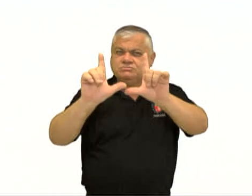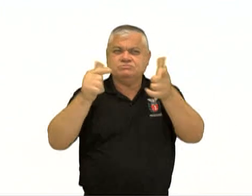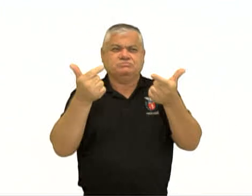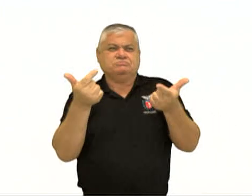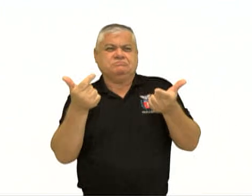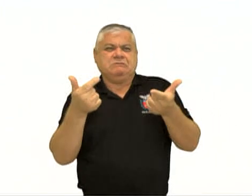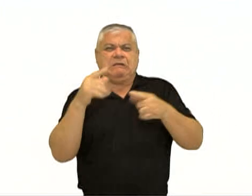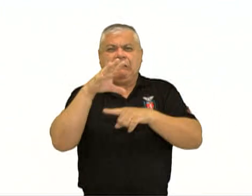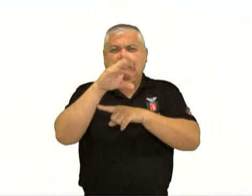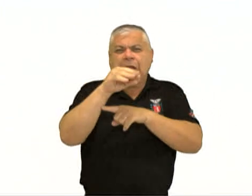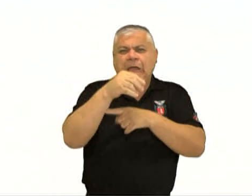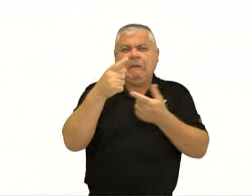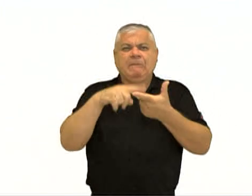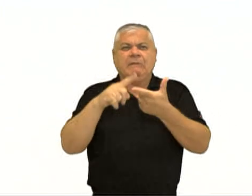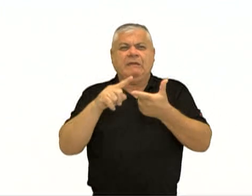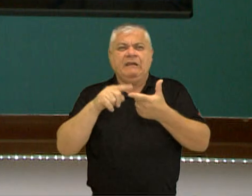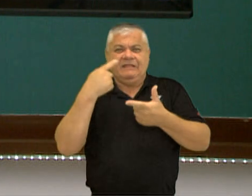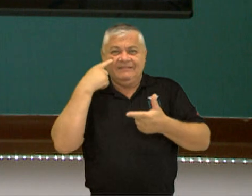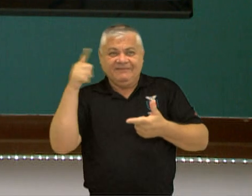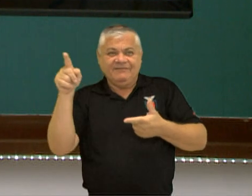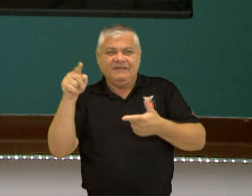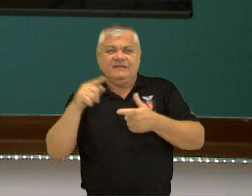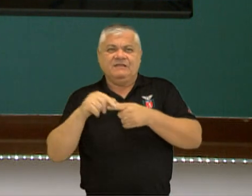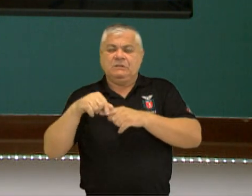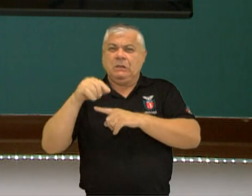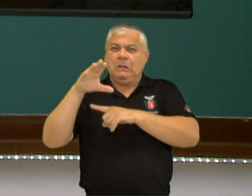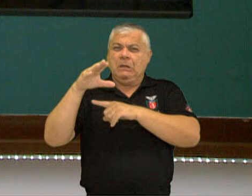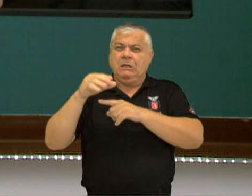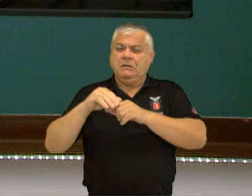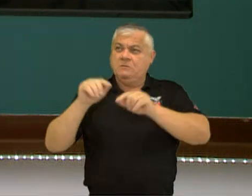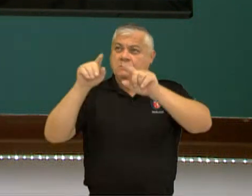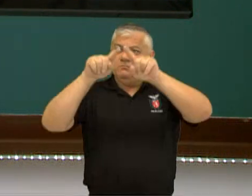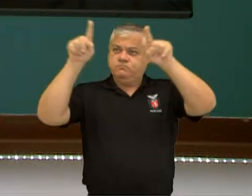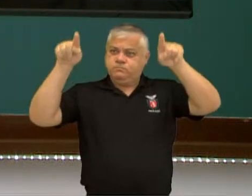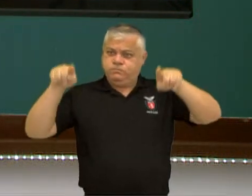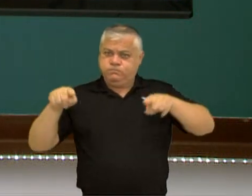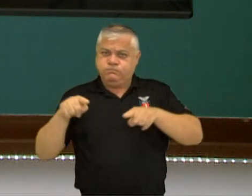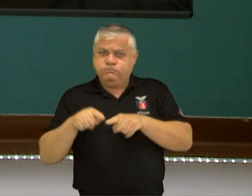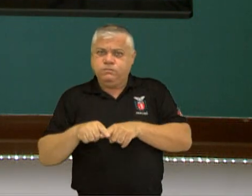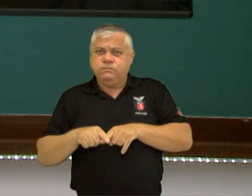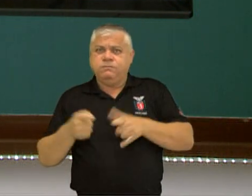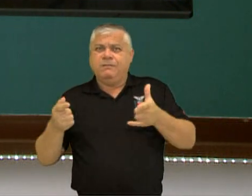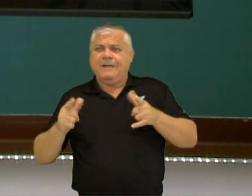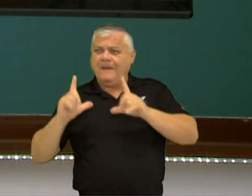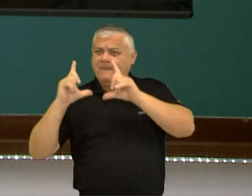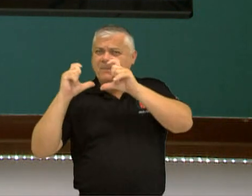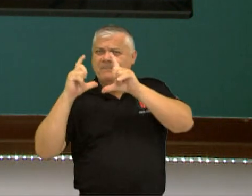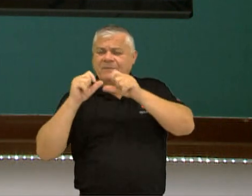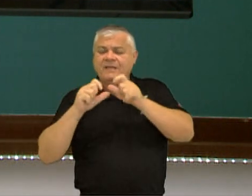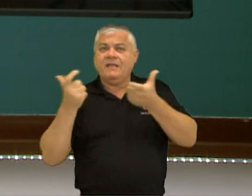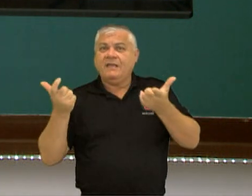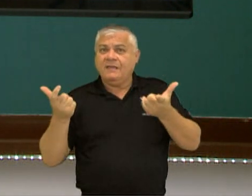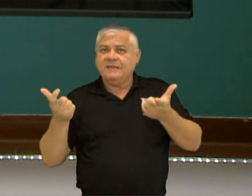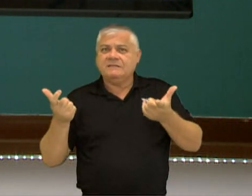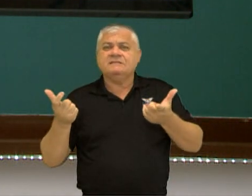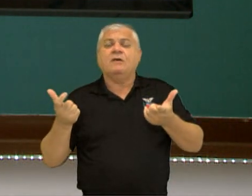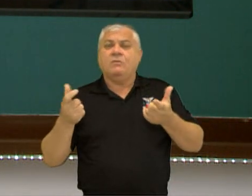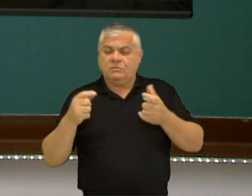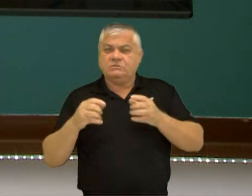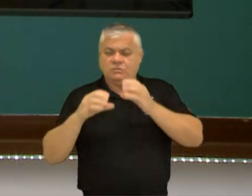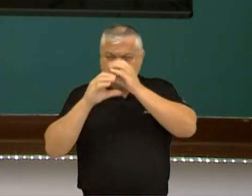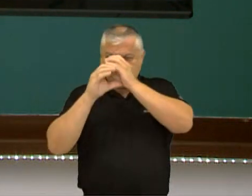a câmera fotográfica, o tamanho dessa câmera fotográfica para a obtenção dessas imagens. Então, a lente dessa